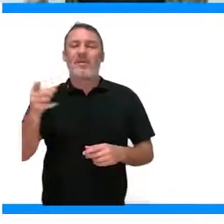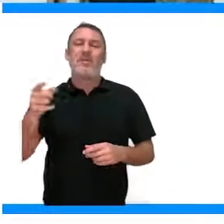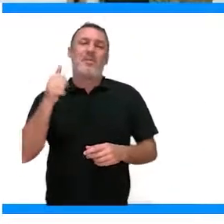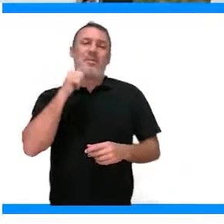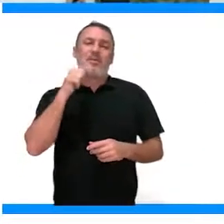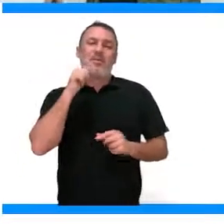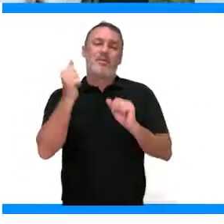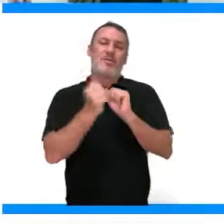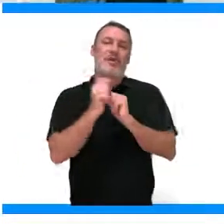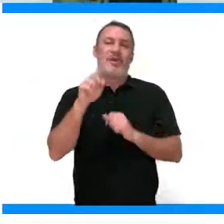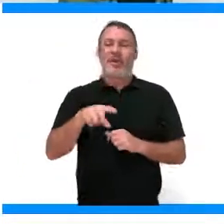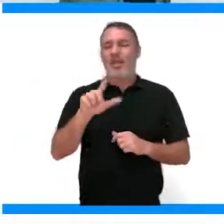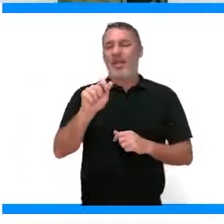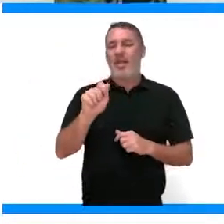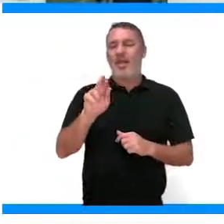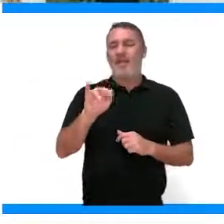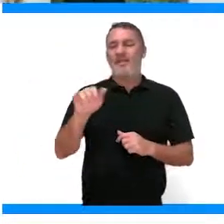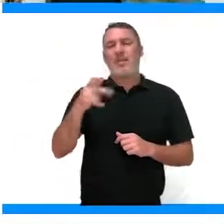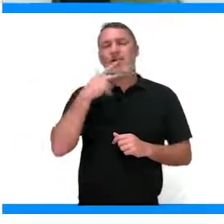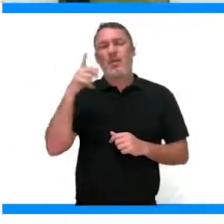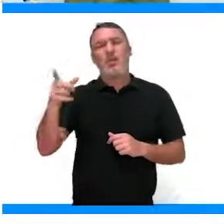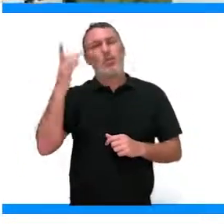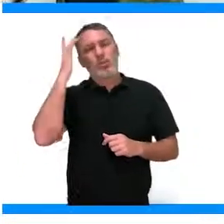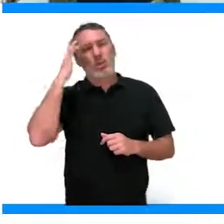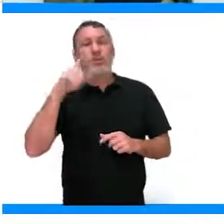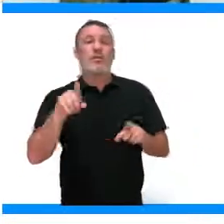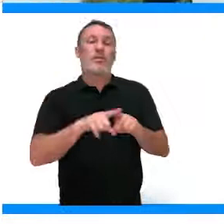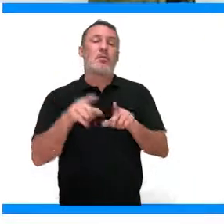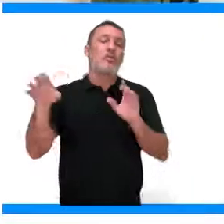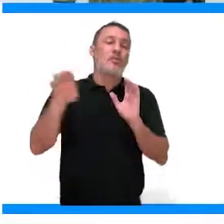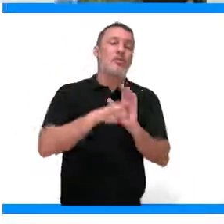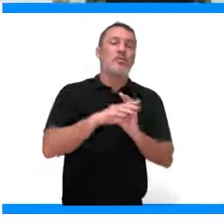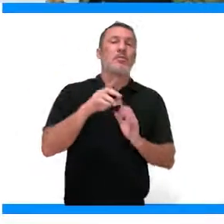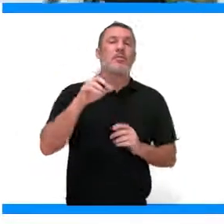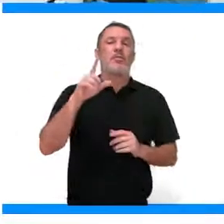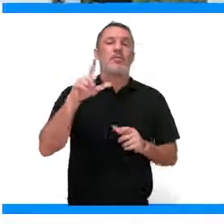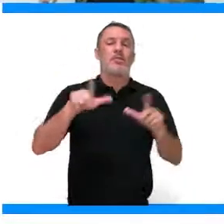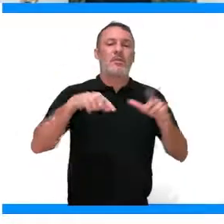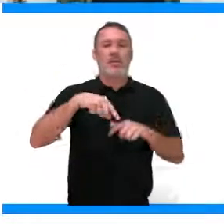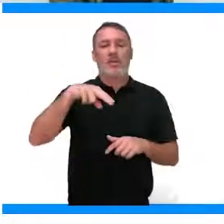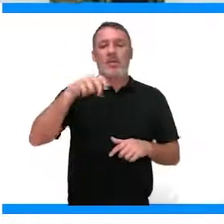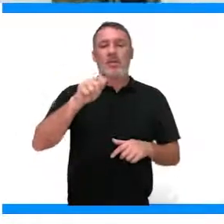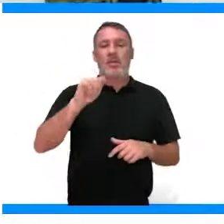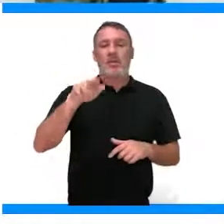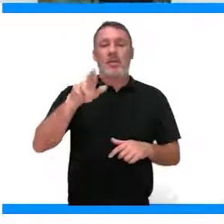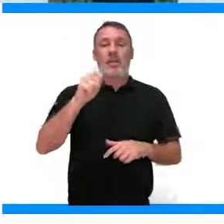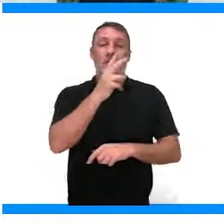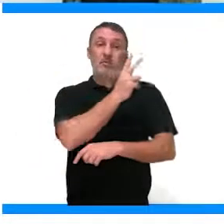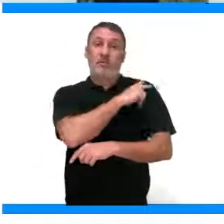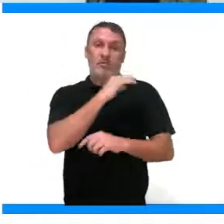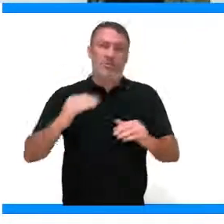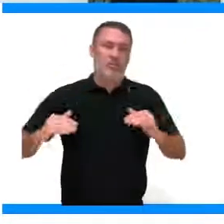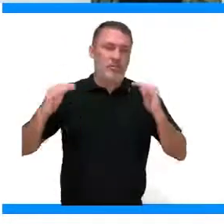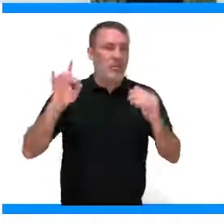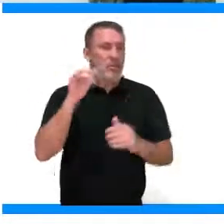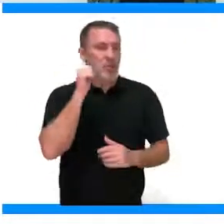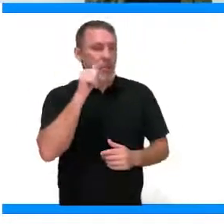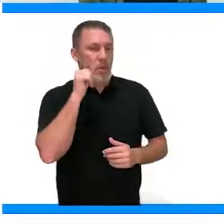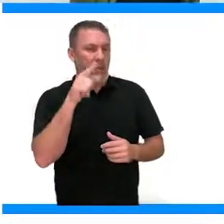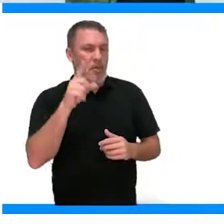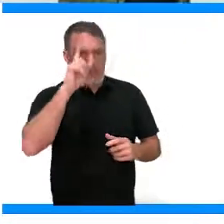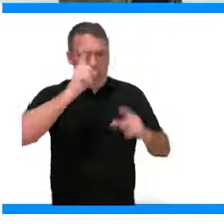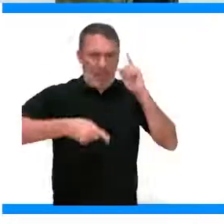aqui, a Larissa e a Nayara, que chegou aqui agora, outra diretora de cena aqui, a minha chefe aqui, só mulheres